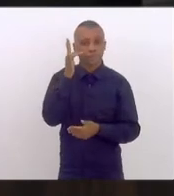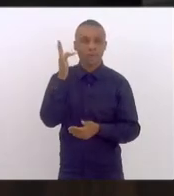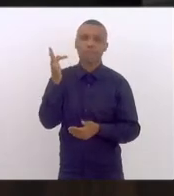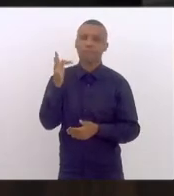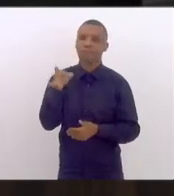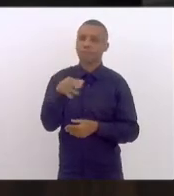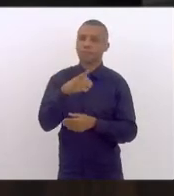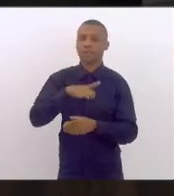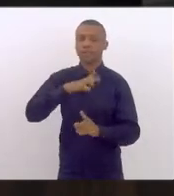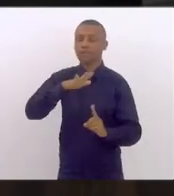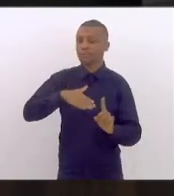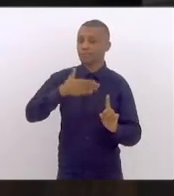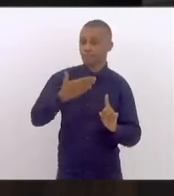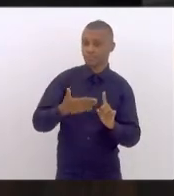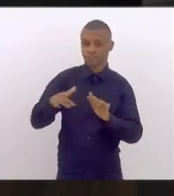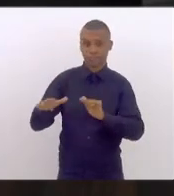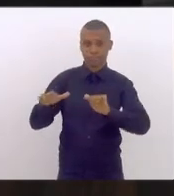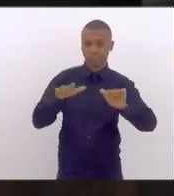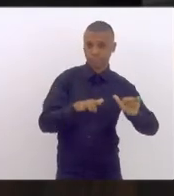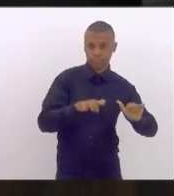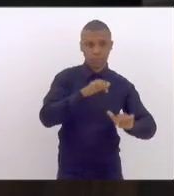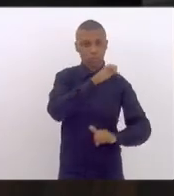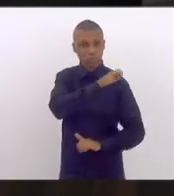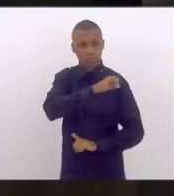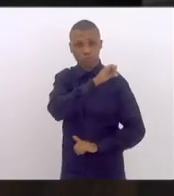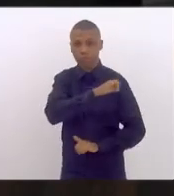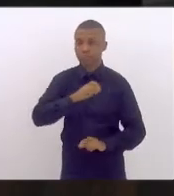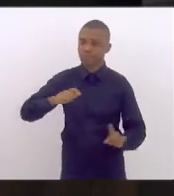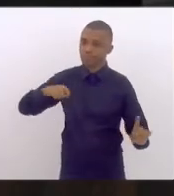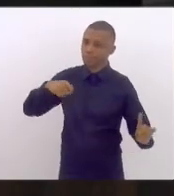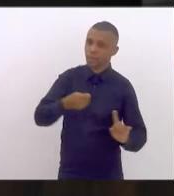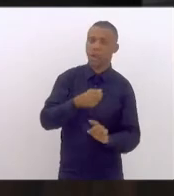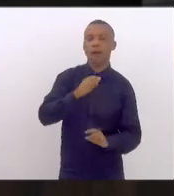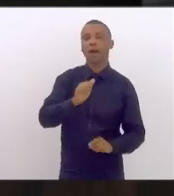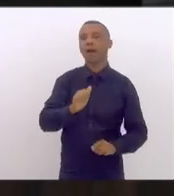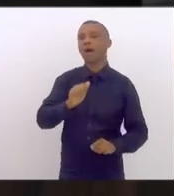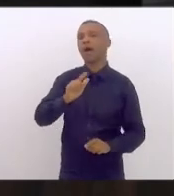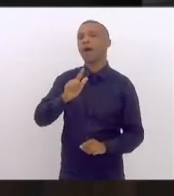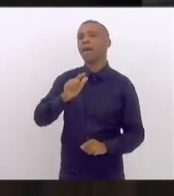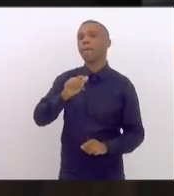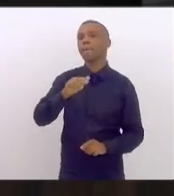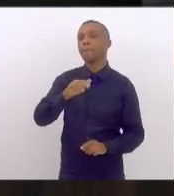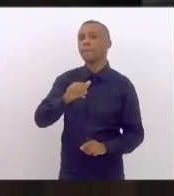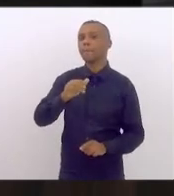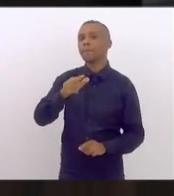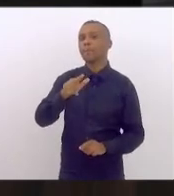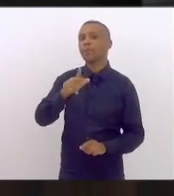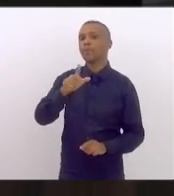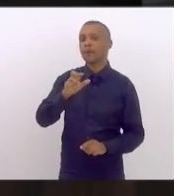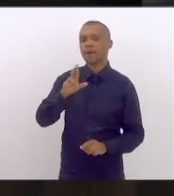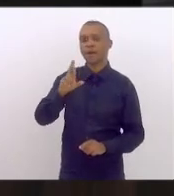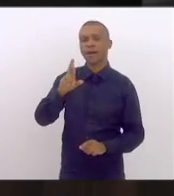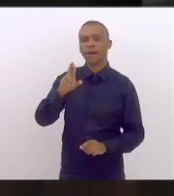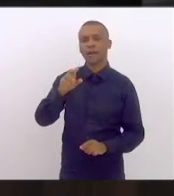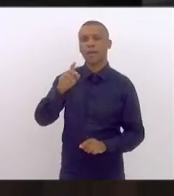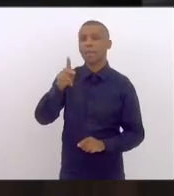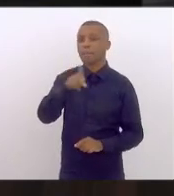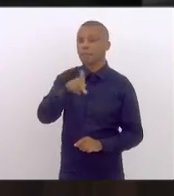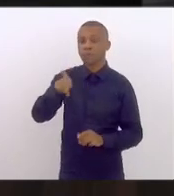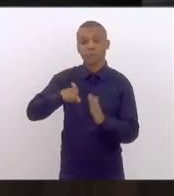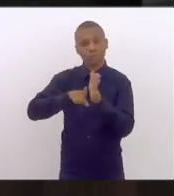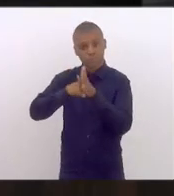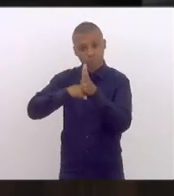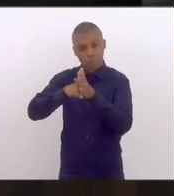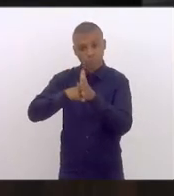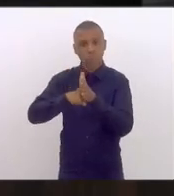que concede o título de benemetrio do Estado do Rio de Janeiro ao Senhor amigo Amilcar Brum Barbosa professor de pesquisador da